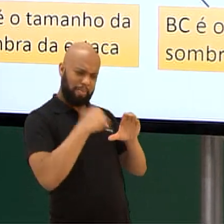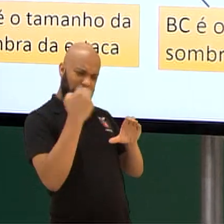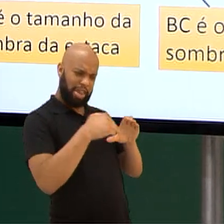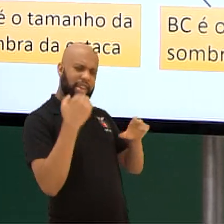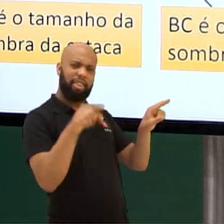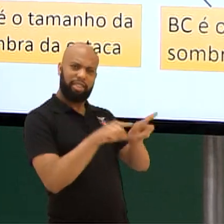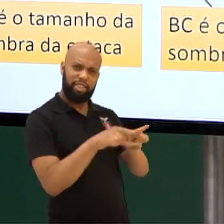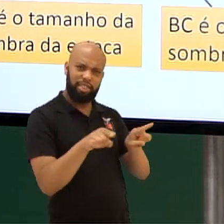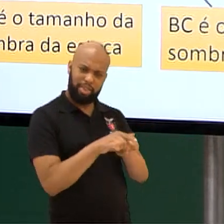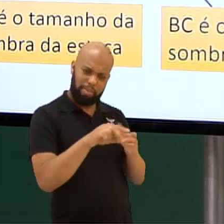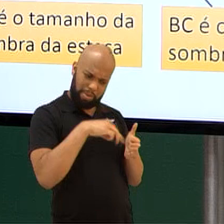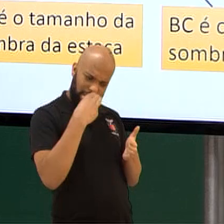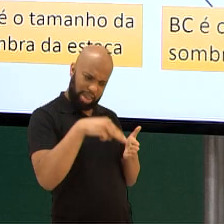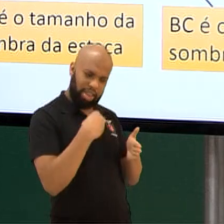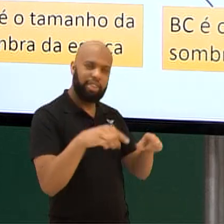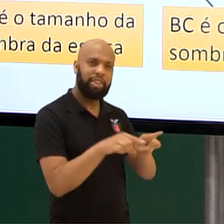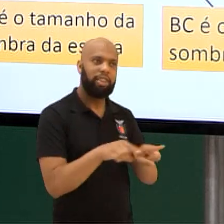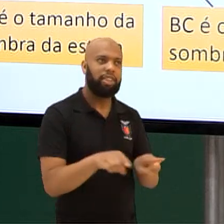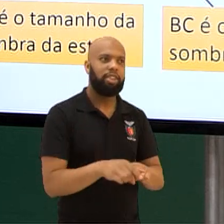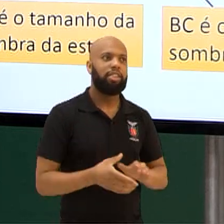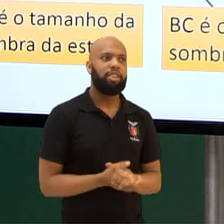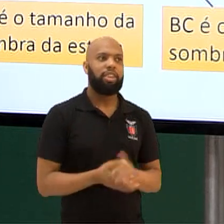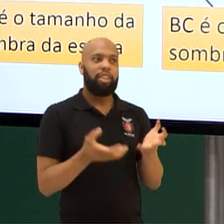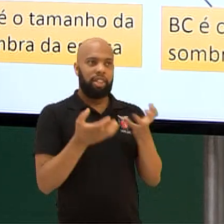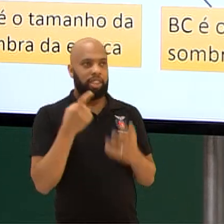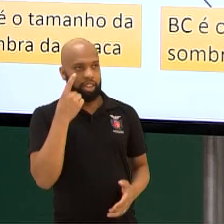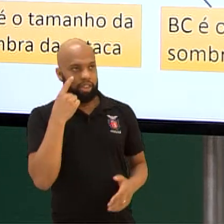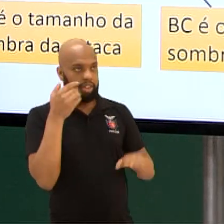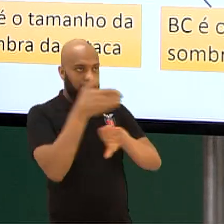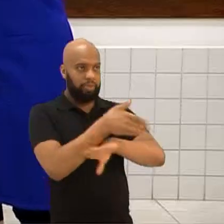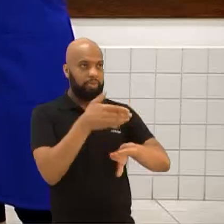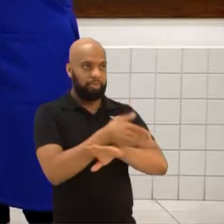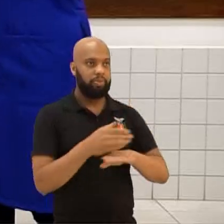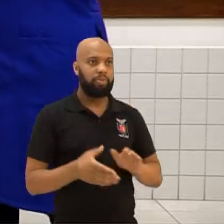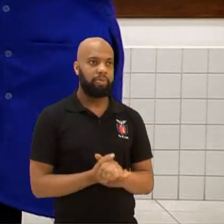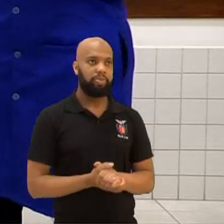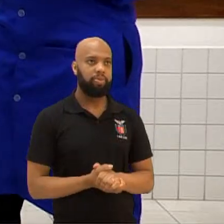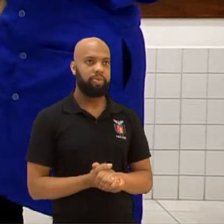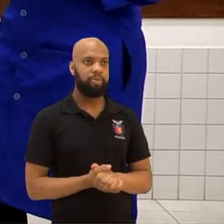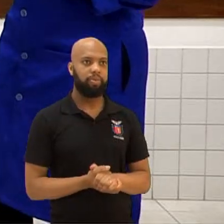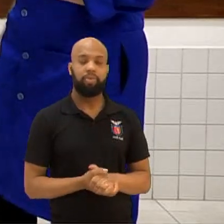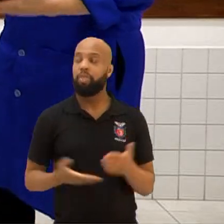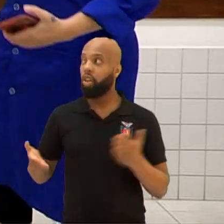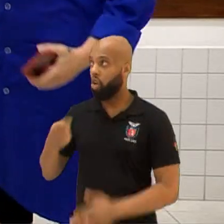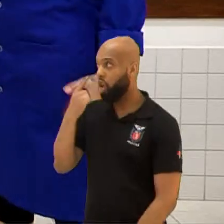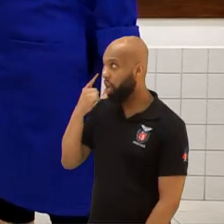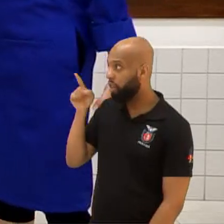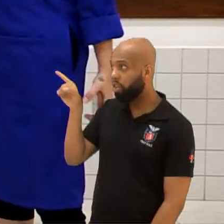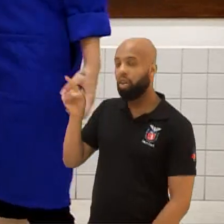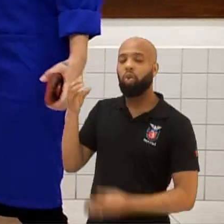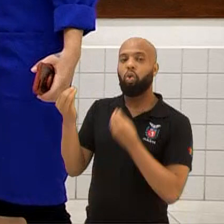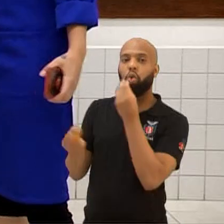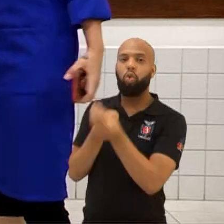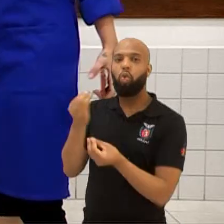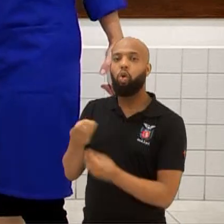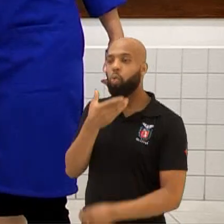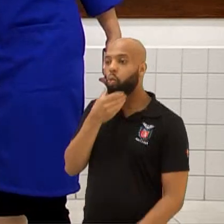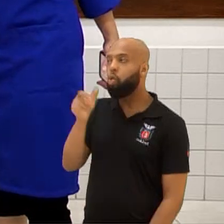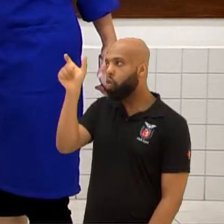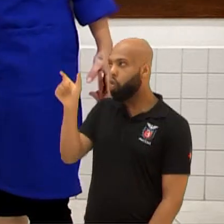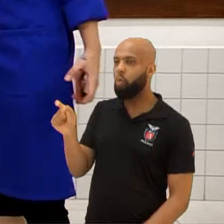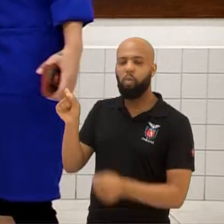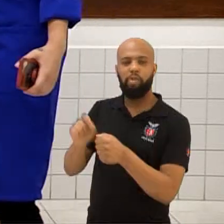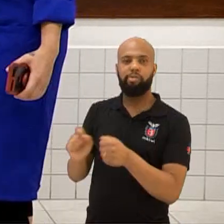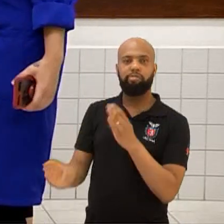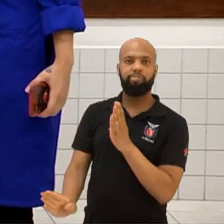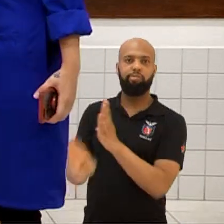um salve aí também, né? Vamos ver a participação pessoal. E então, aí? Vamos dar uma olhada como que o Tales fez para descobrir qual